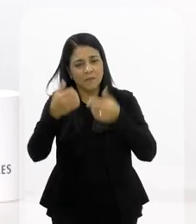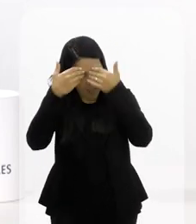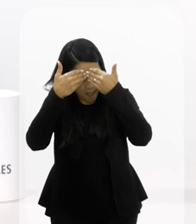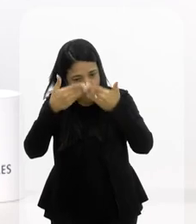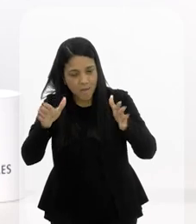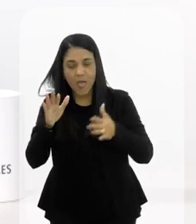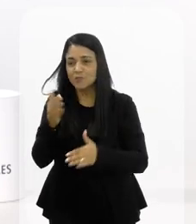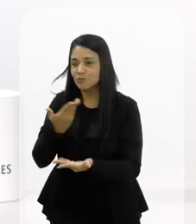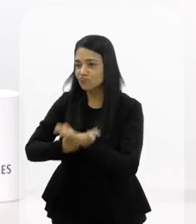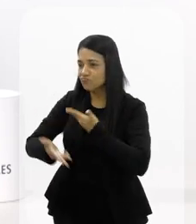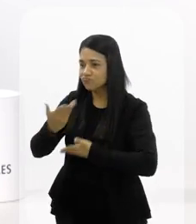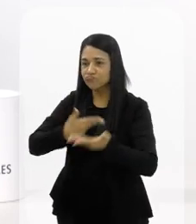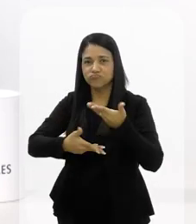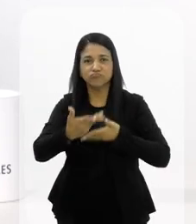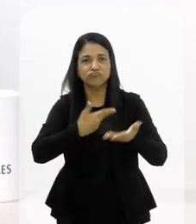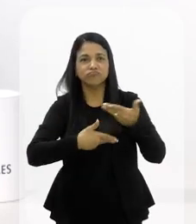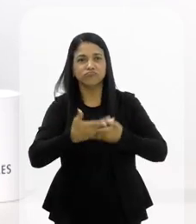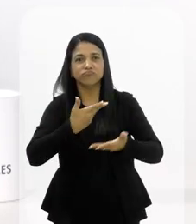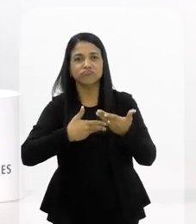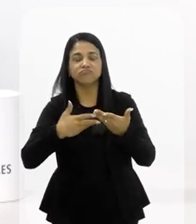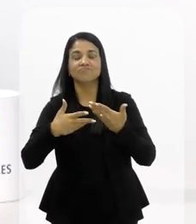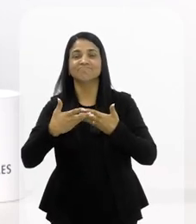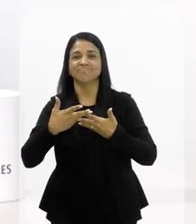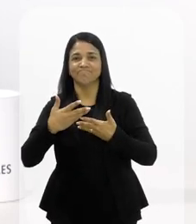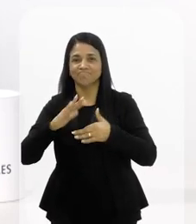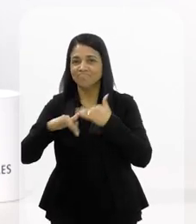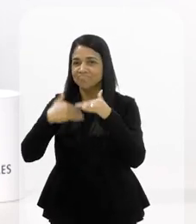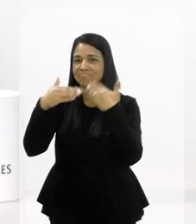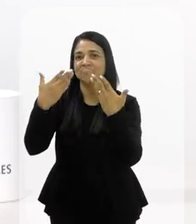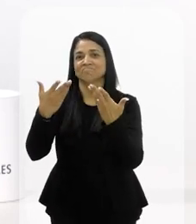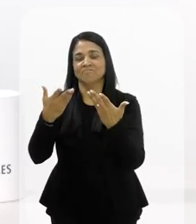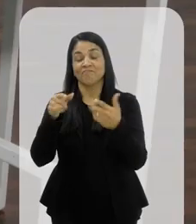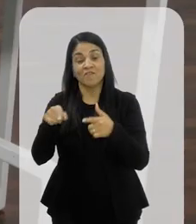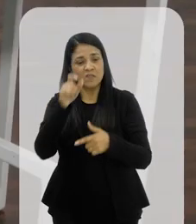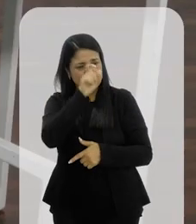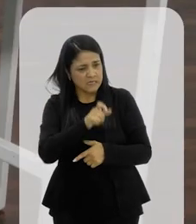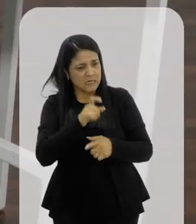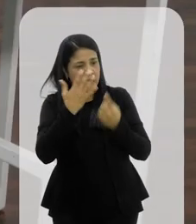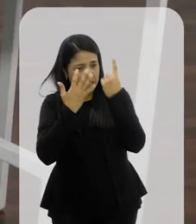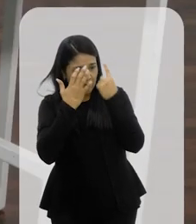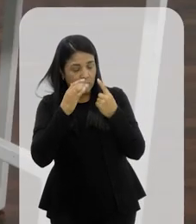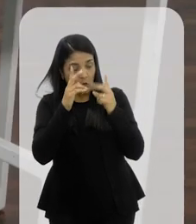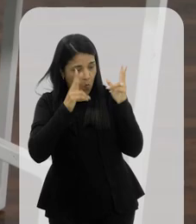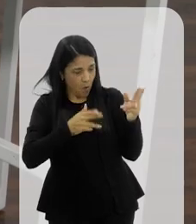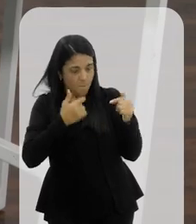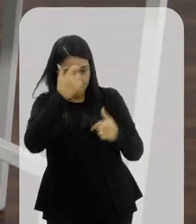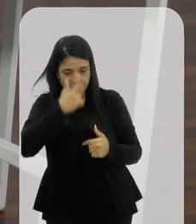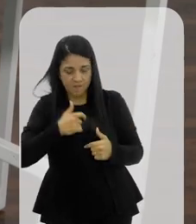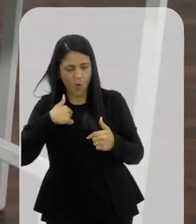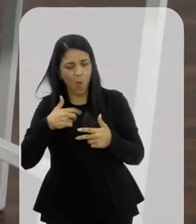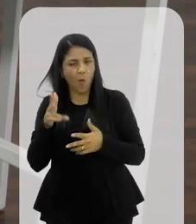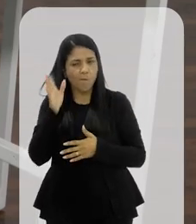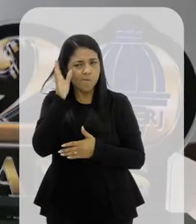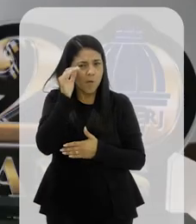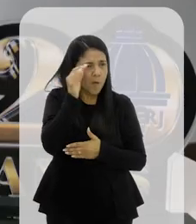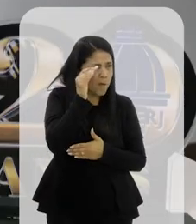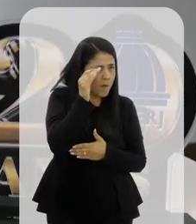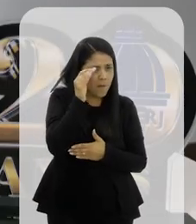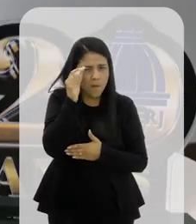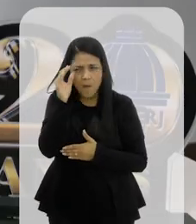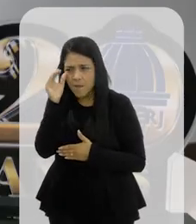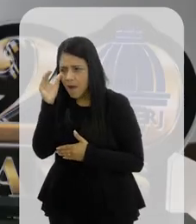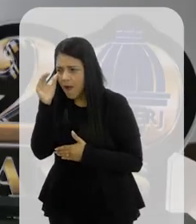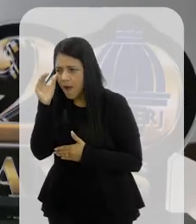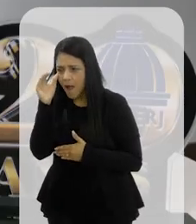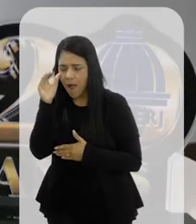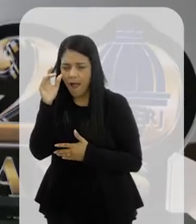que est sempre aberto e trocando para que isso possa se tornar rico pro carnaval e você você é aquele carnaval como eu eu faço assim eu observo muito